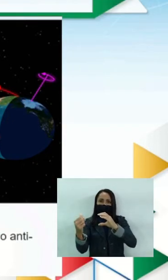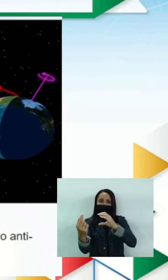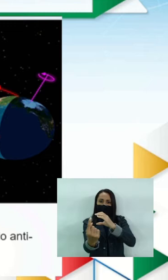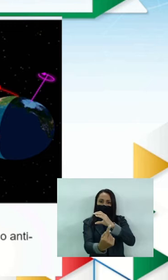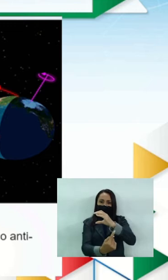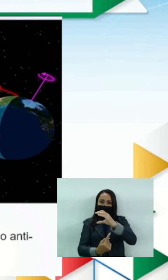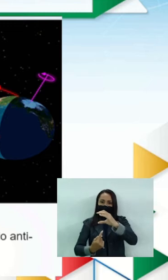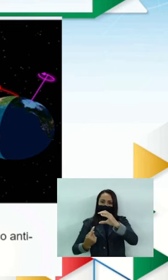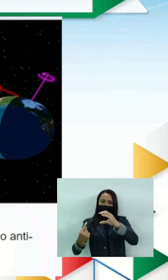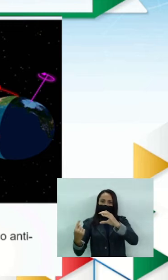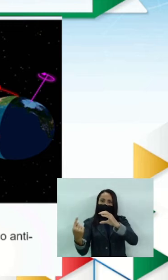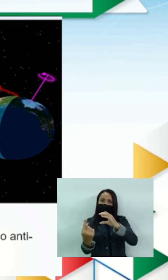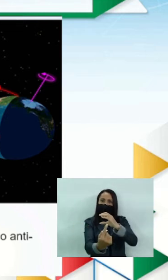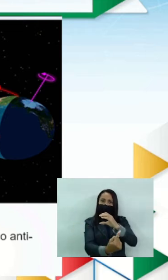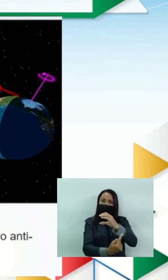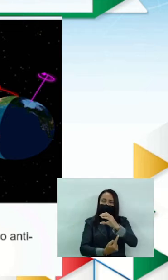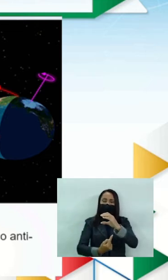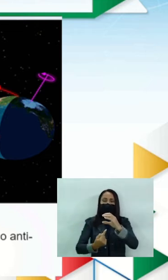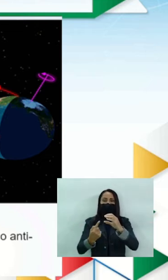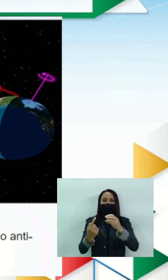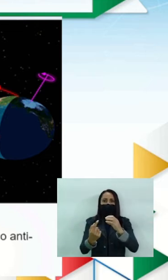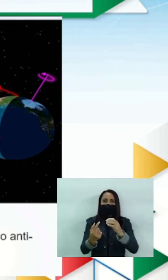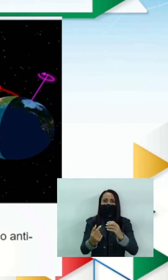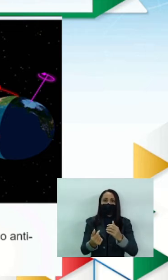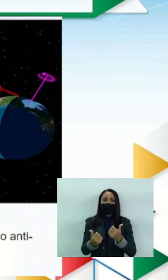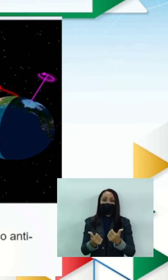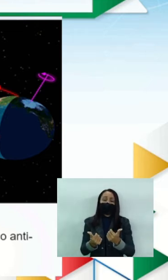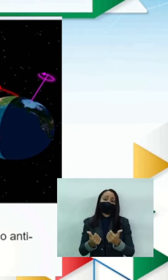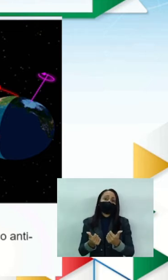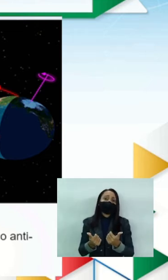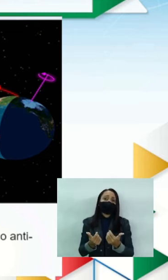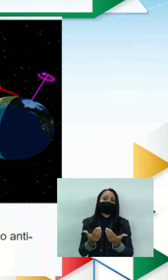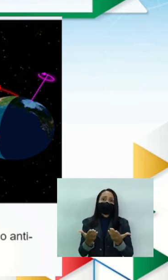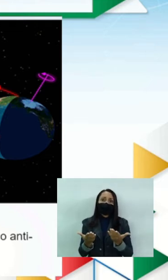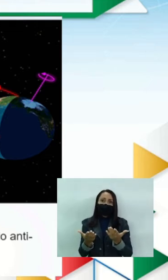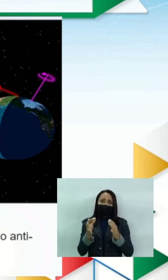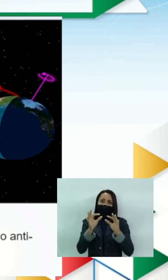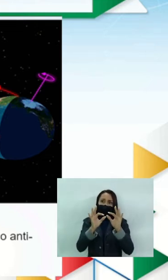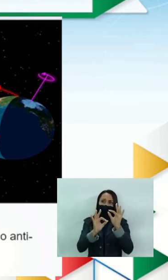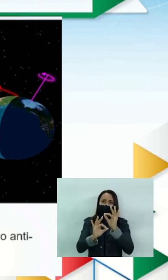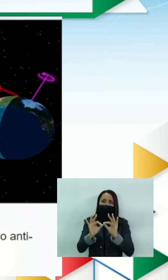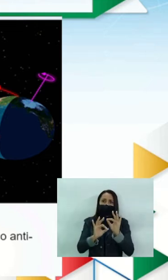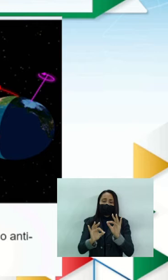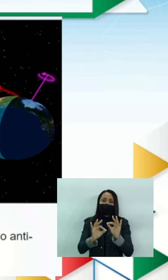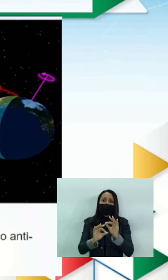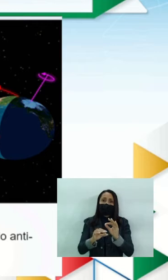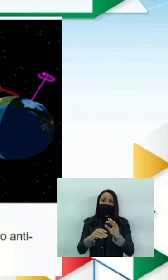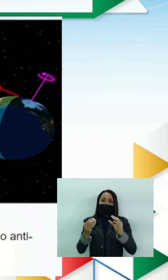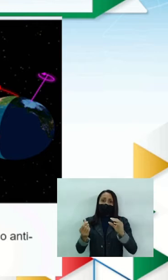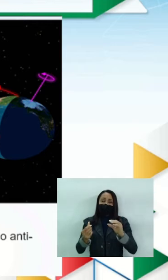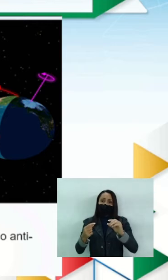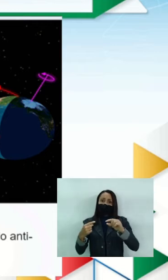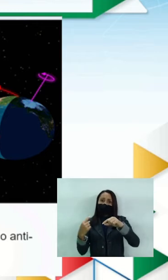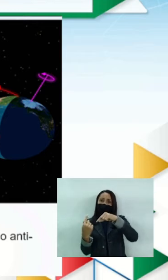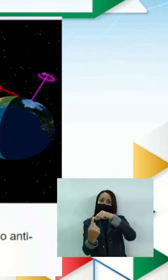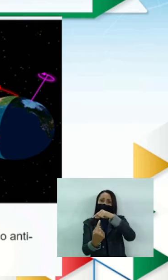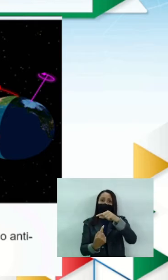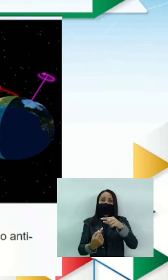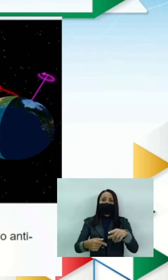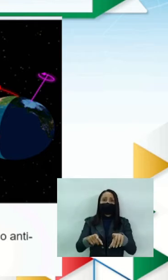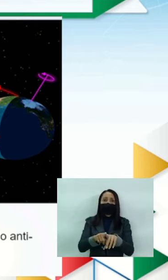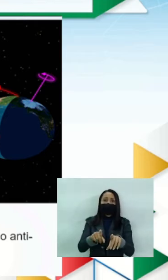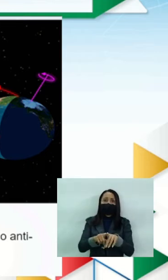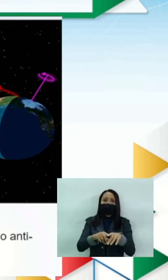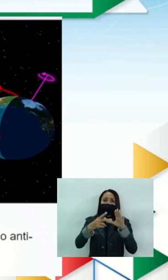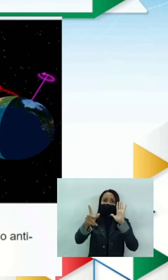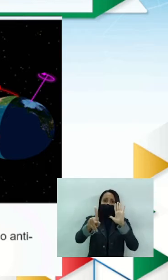de translação, elipticamente, tá certo? Formando assim, girando no movimento de rotação e girando também no seu